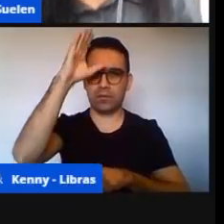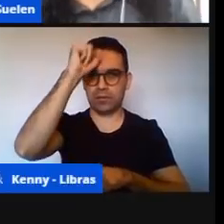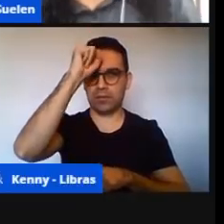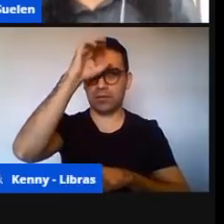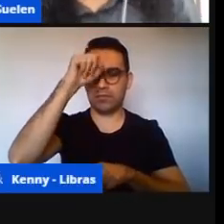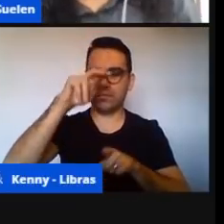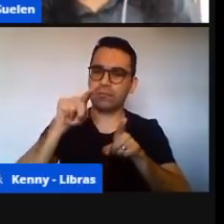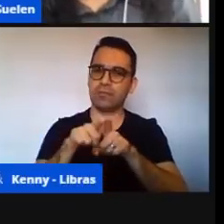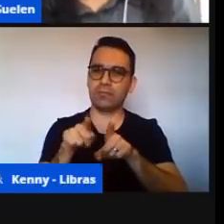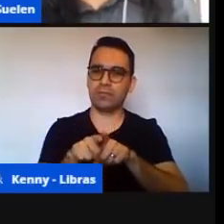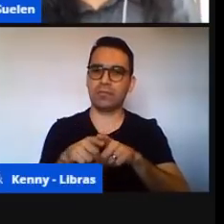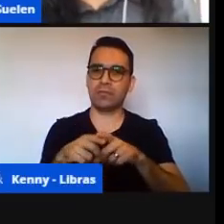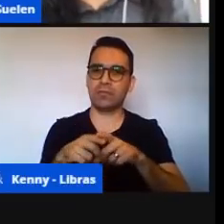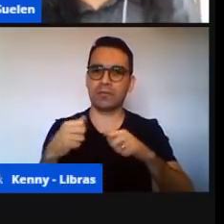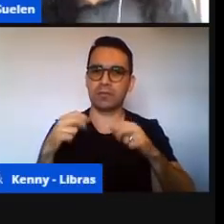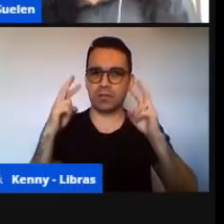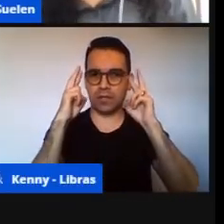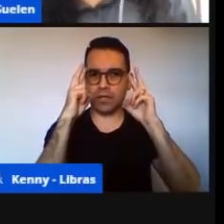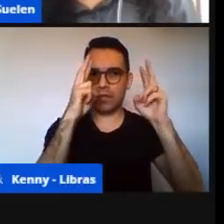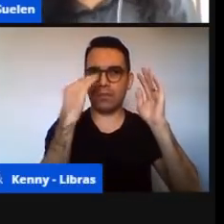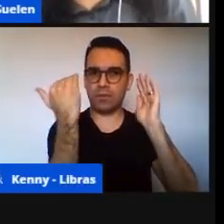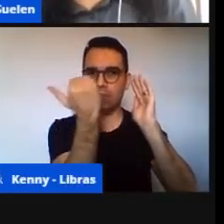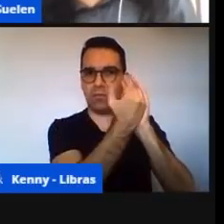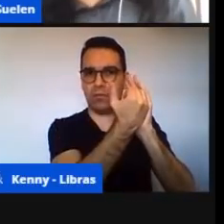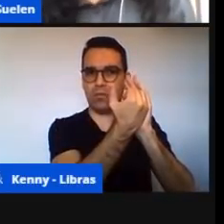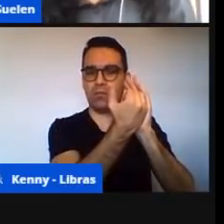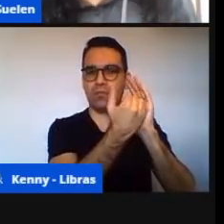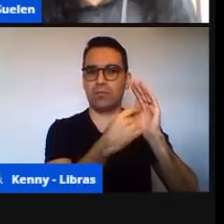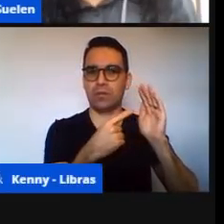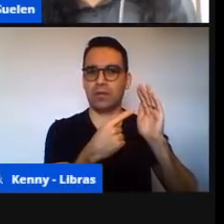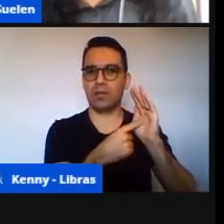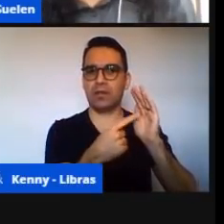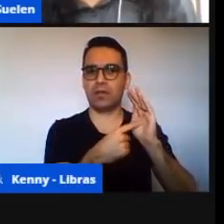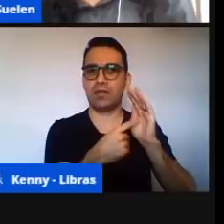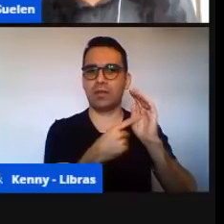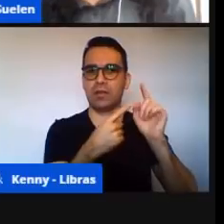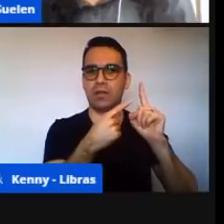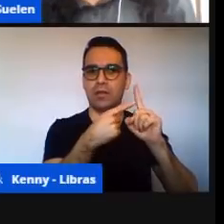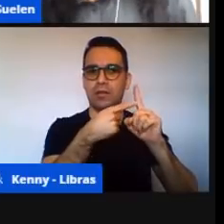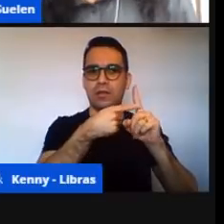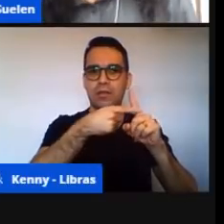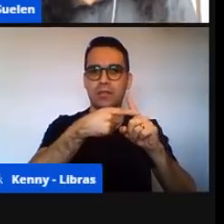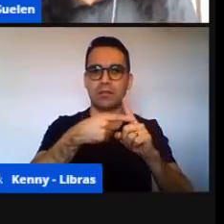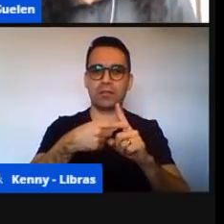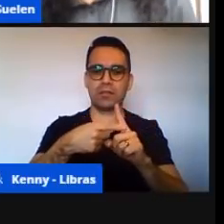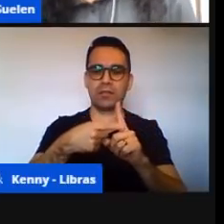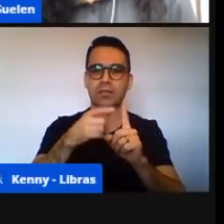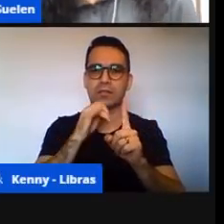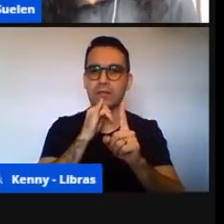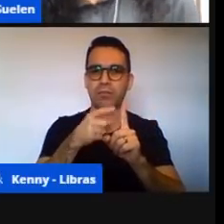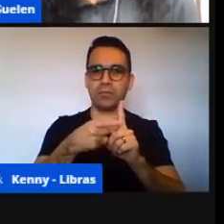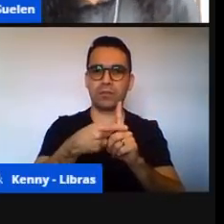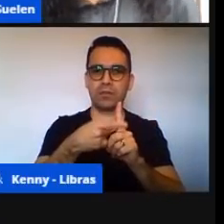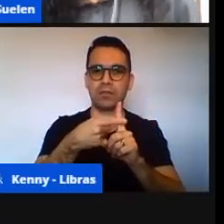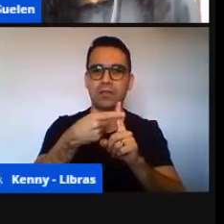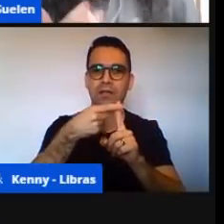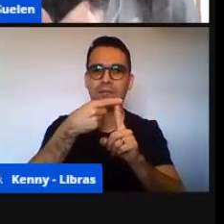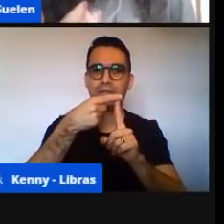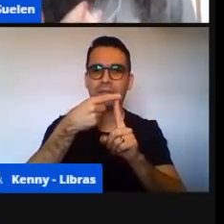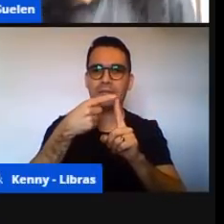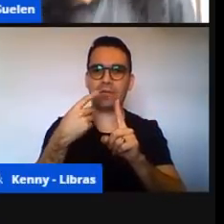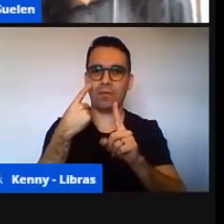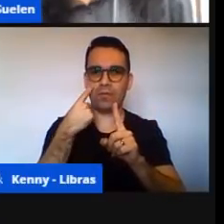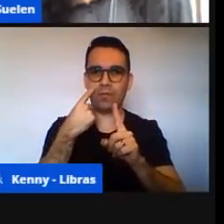precisa sim respeitar uma faixa, uma temperatura para a cocção desse alimento, tá? Acima de 65 graus